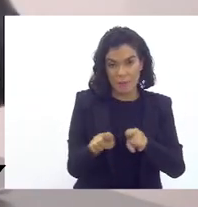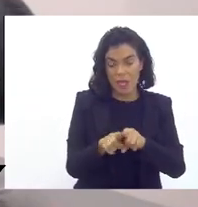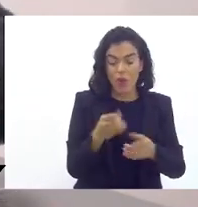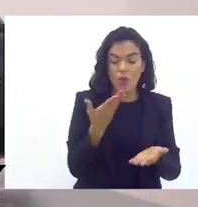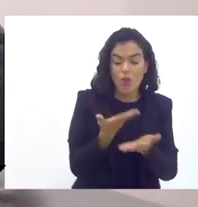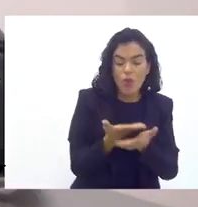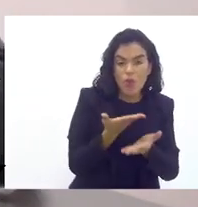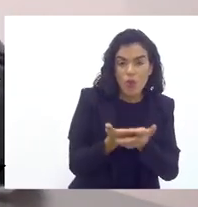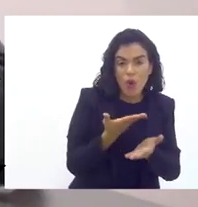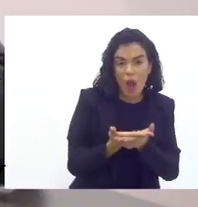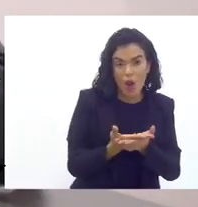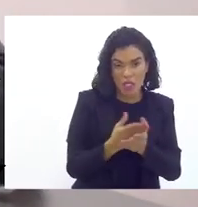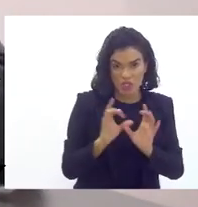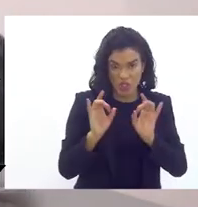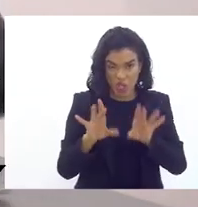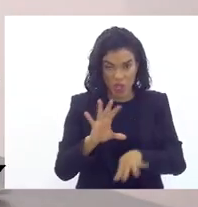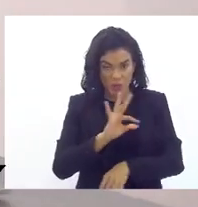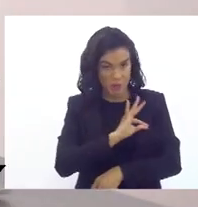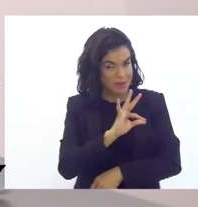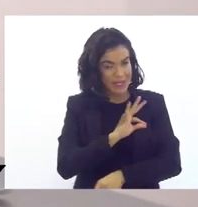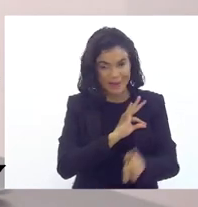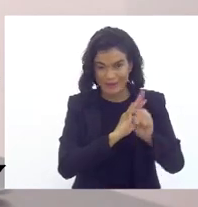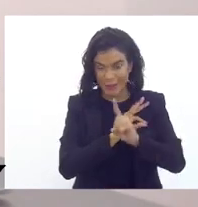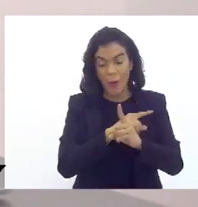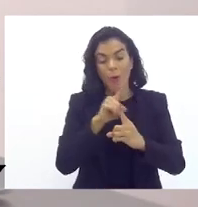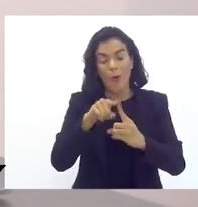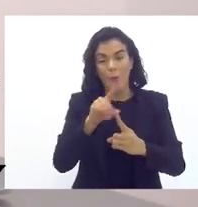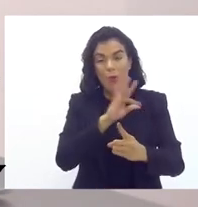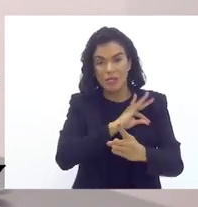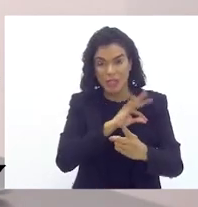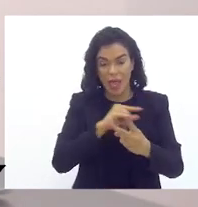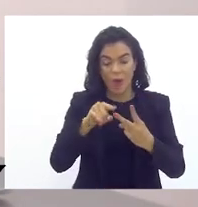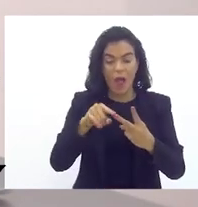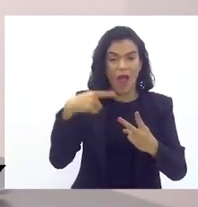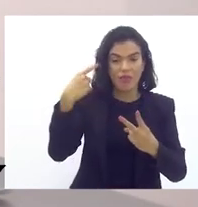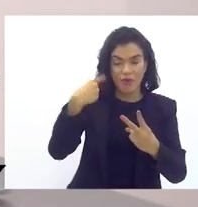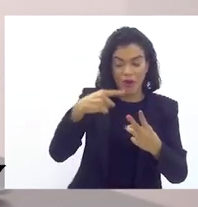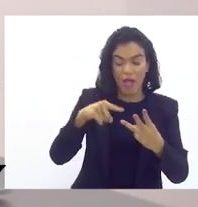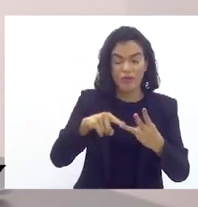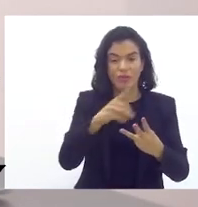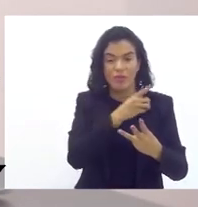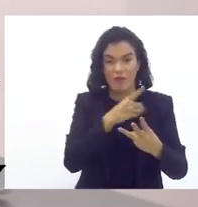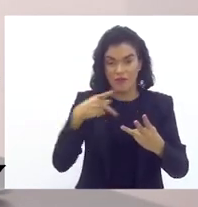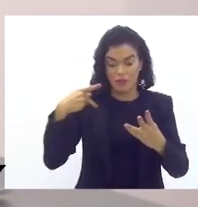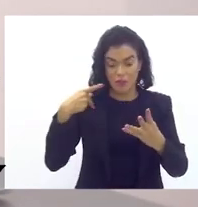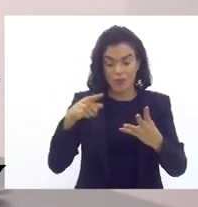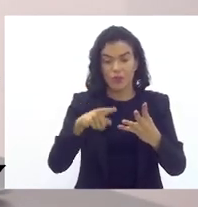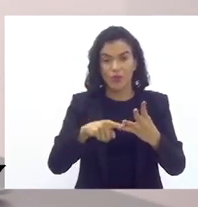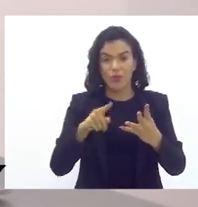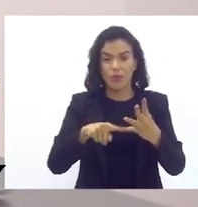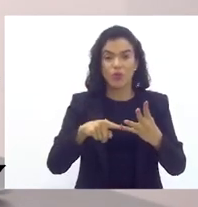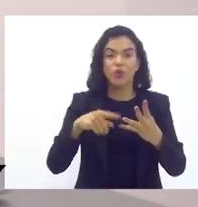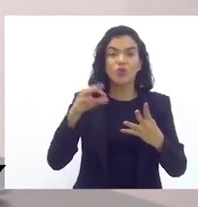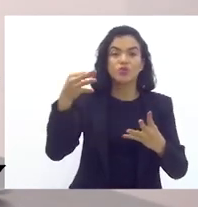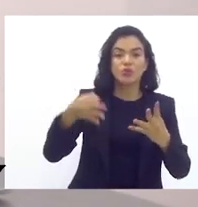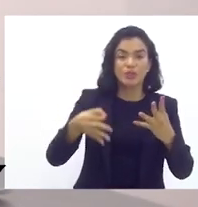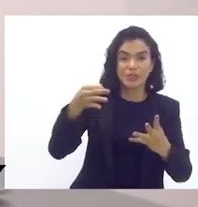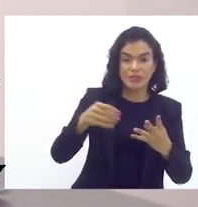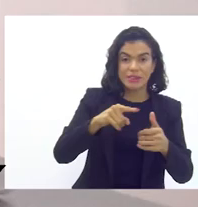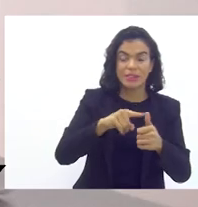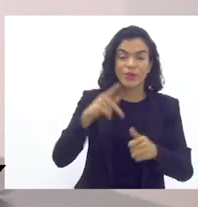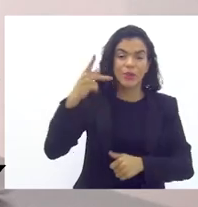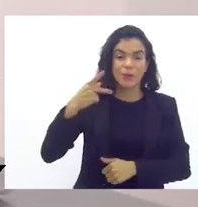não só dos policiais mas os policiais dos advogados dos defe nsores públicos dos magistrados e dos